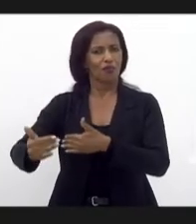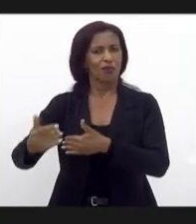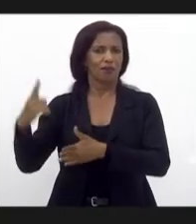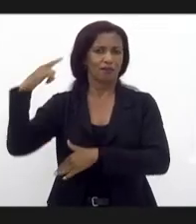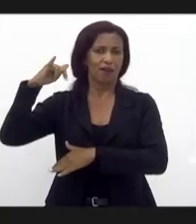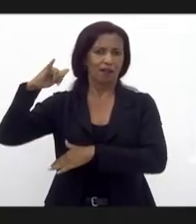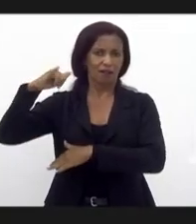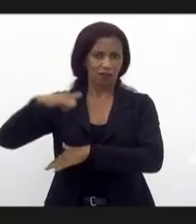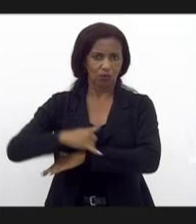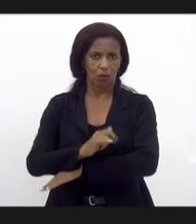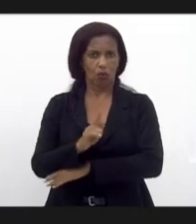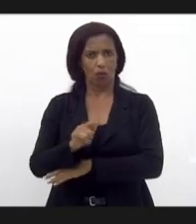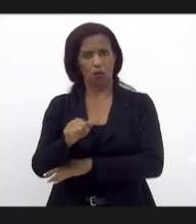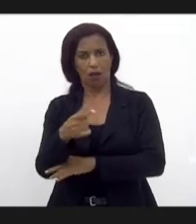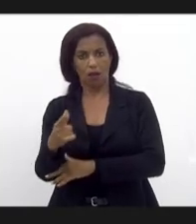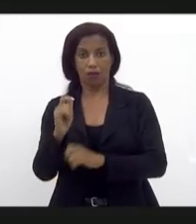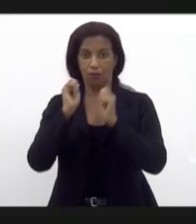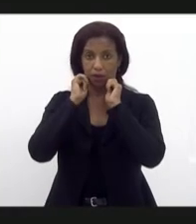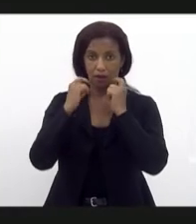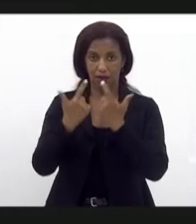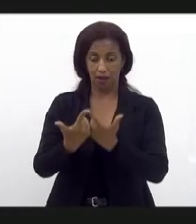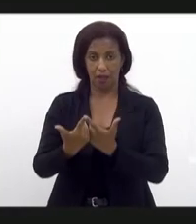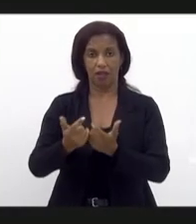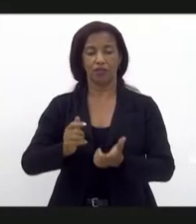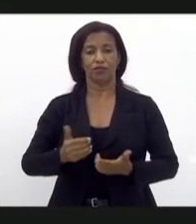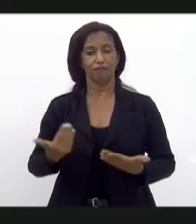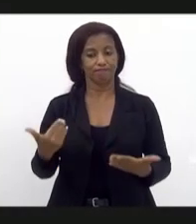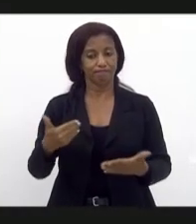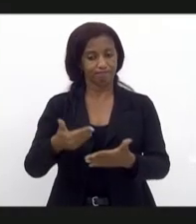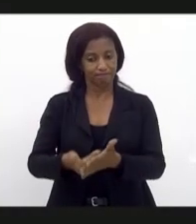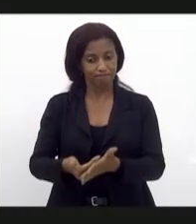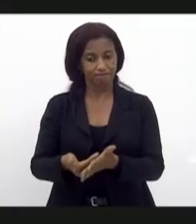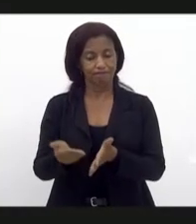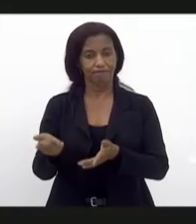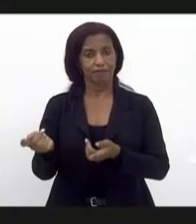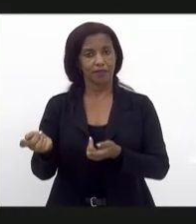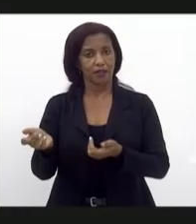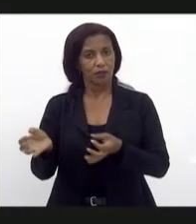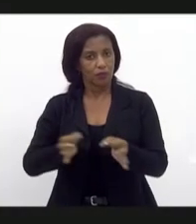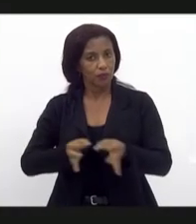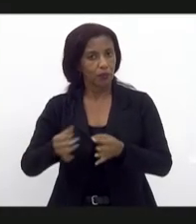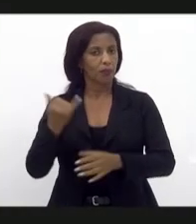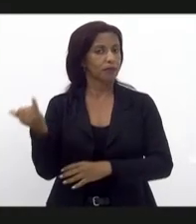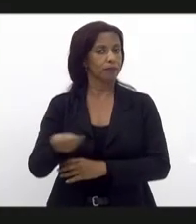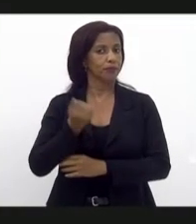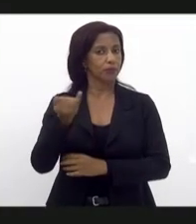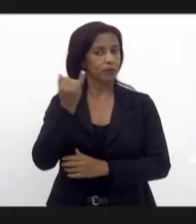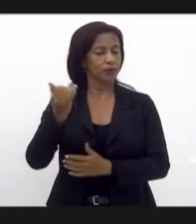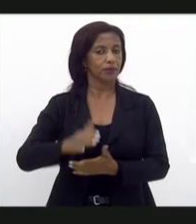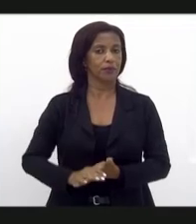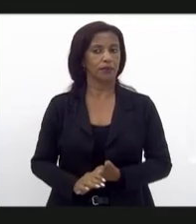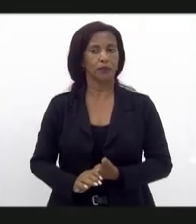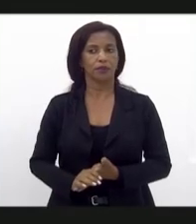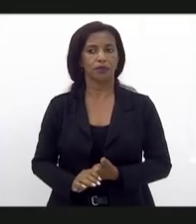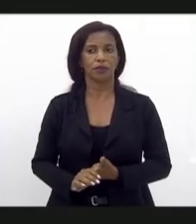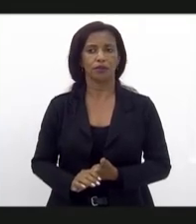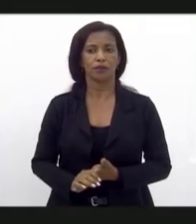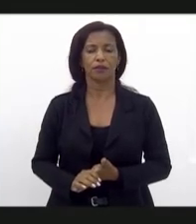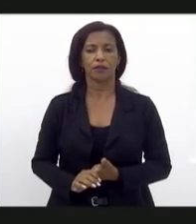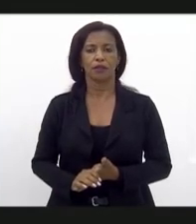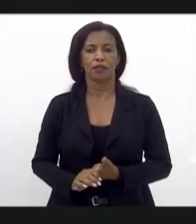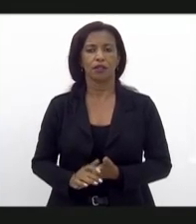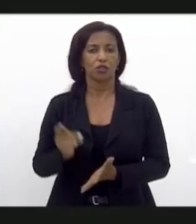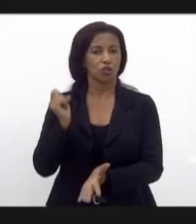no Galeão, né? A Alerj recentemente tomou medidas importantes aí na redução